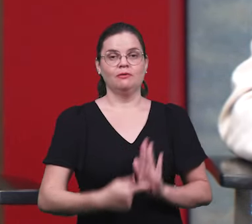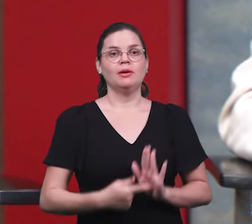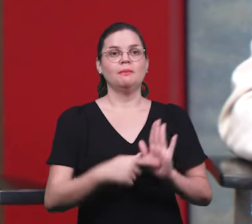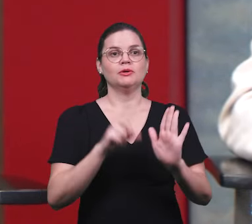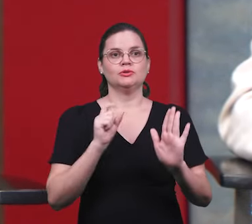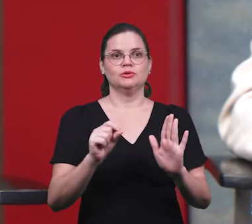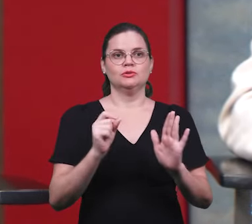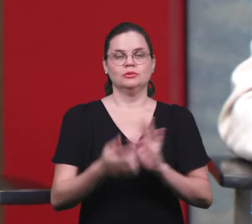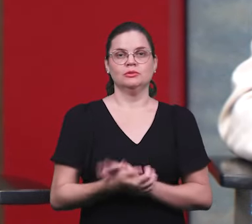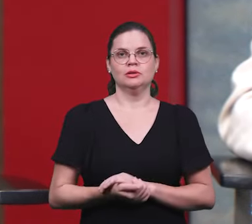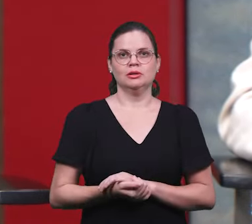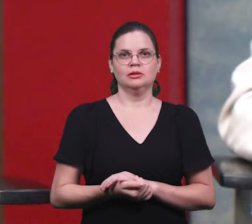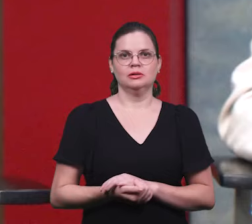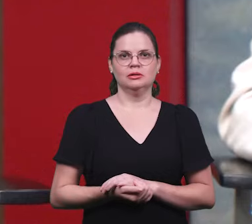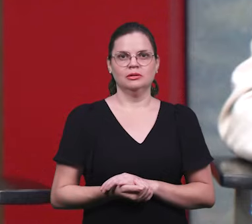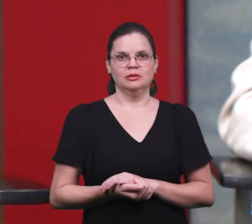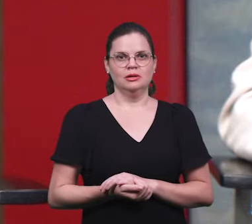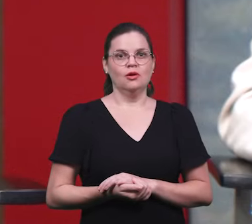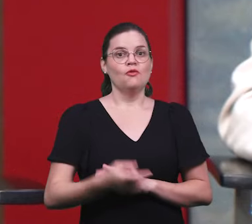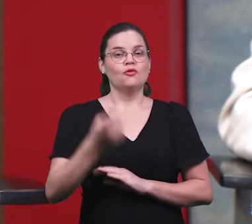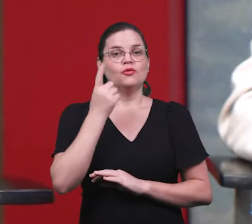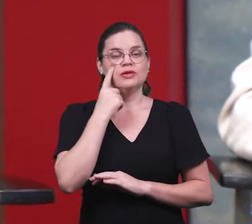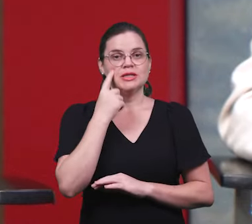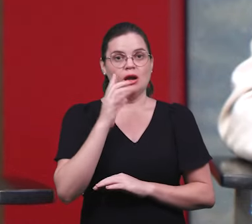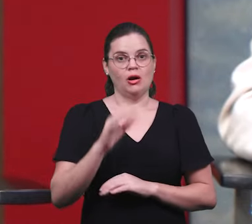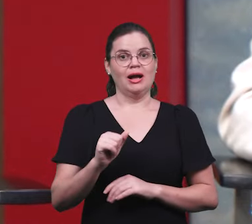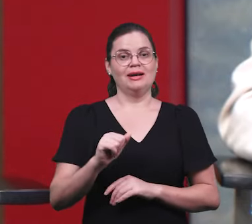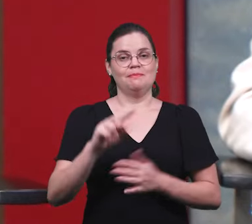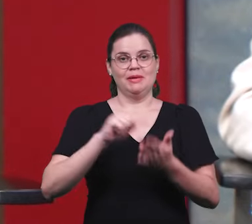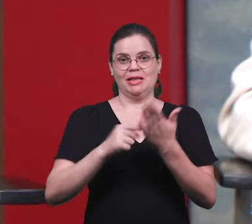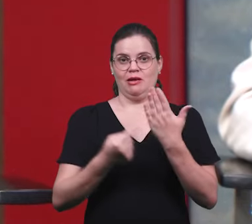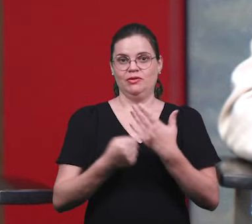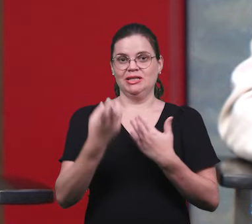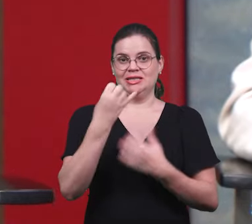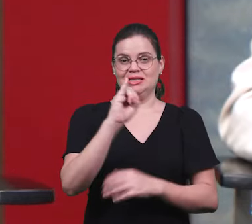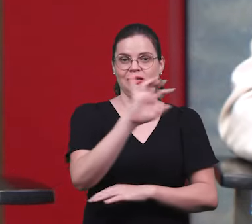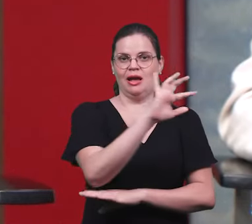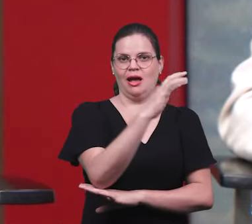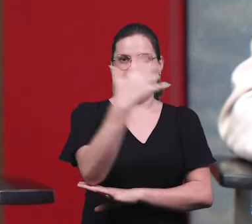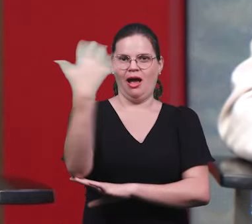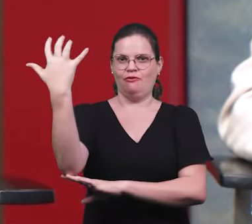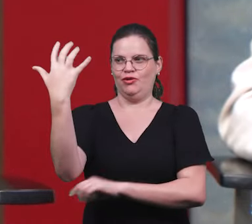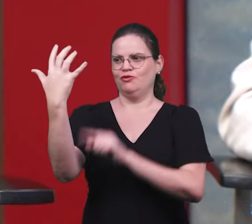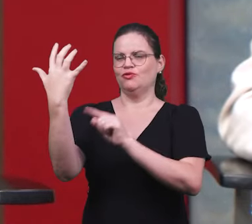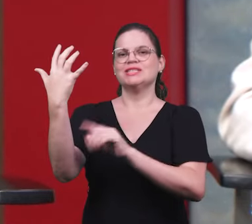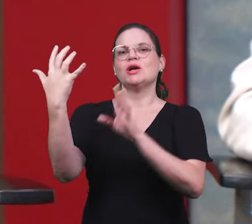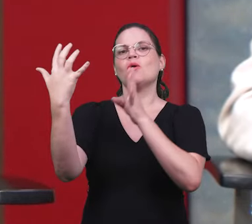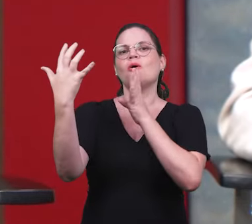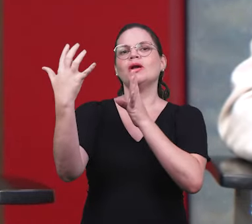pelos frutos você conhece a árvore. Ele não tem fruto,